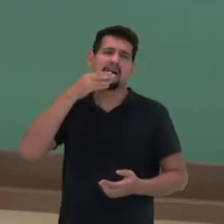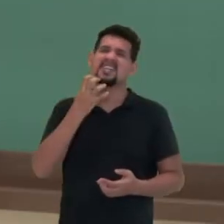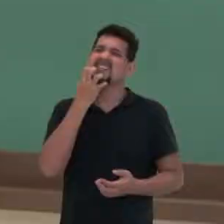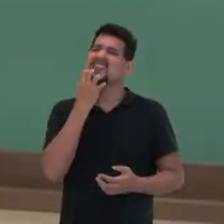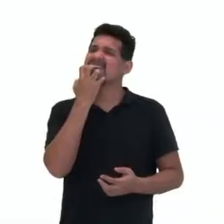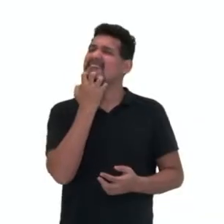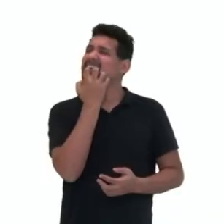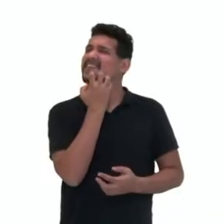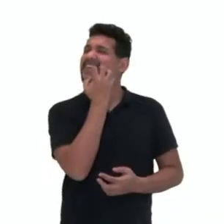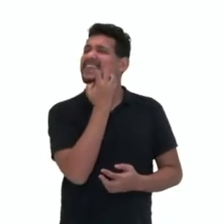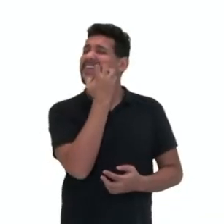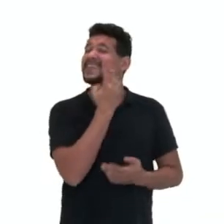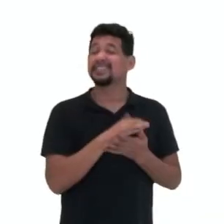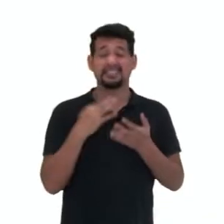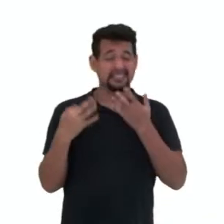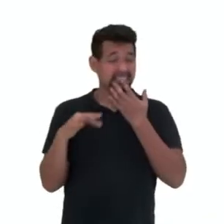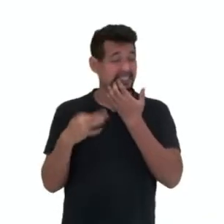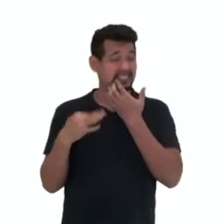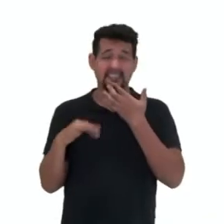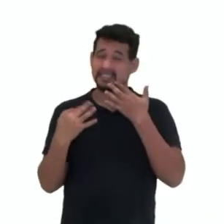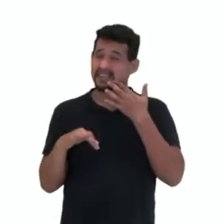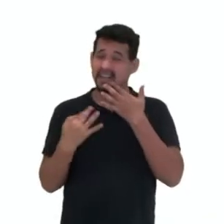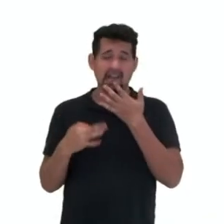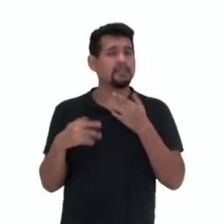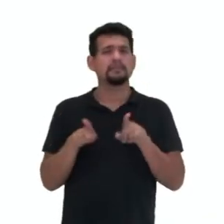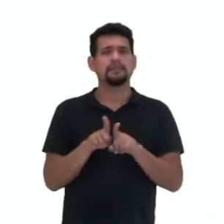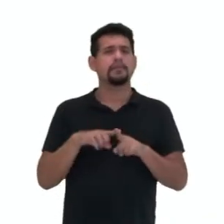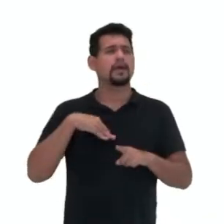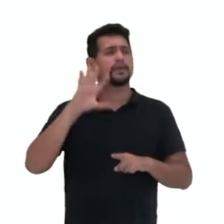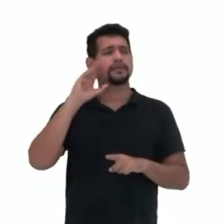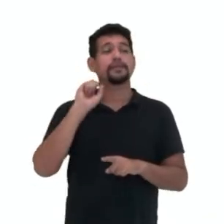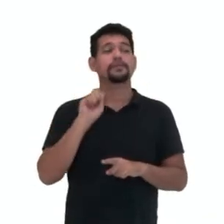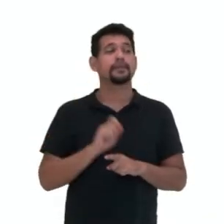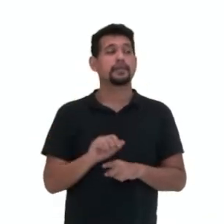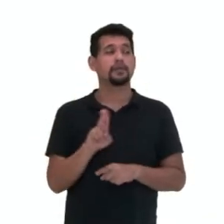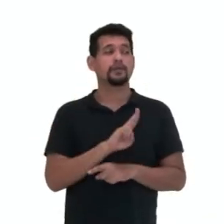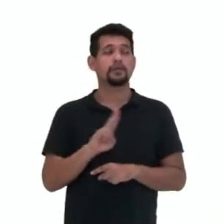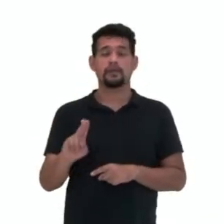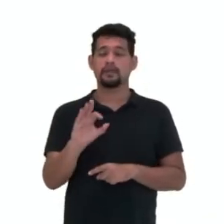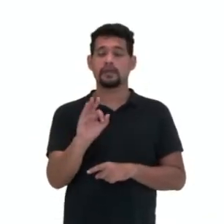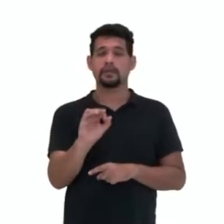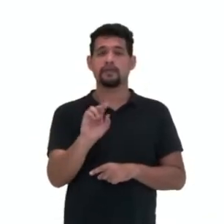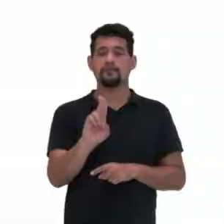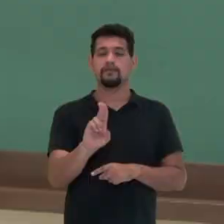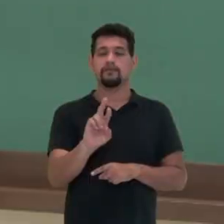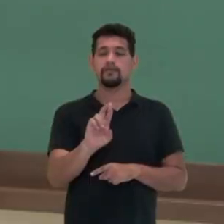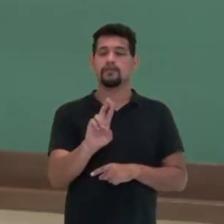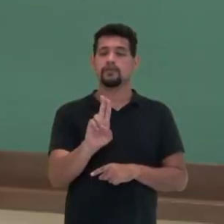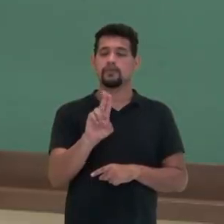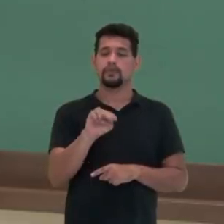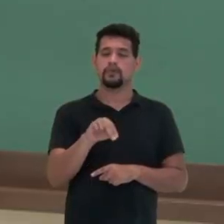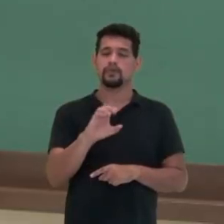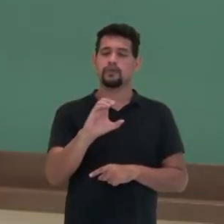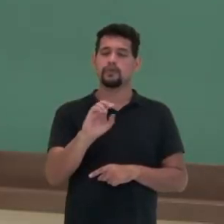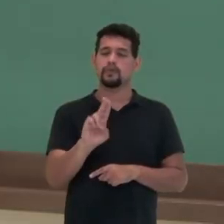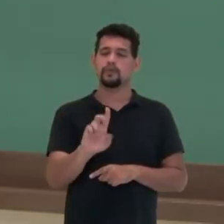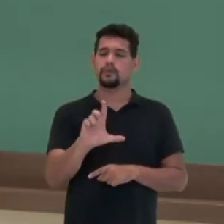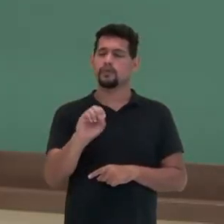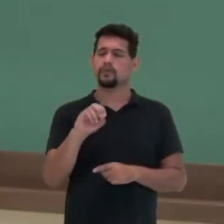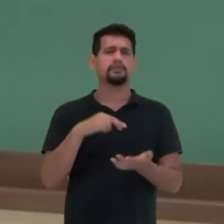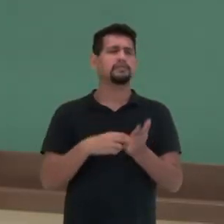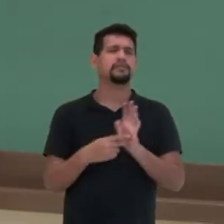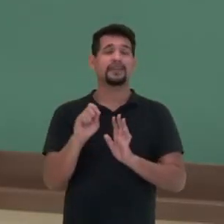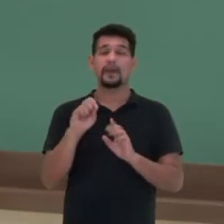casquinhas, feridas, vai coçar bastante, né? E também o furúnculo. Acho que vocês já viram o furúnculo. O furúnculo, ele é como se fosse